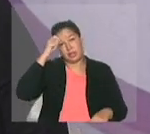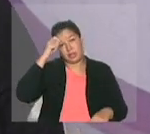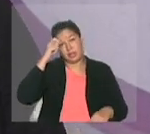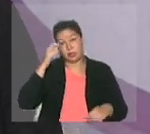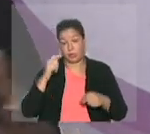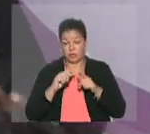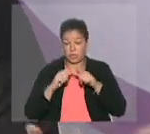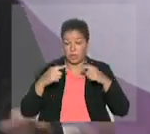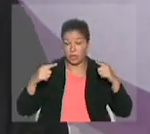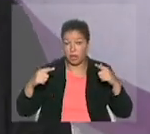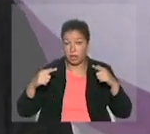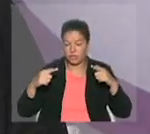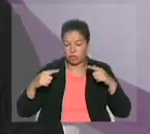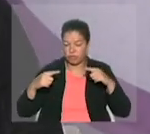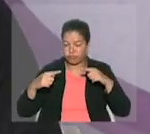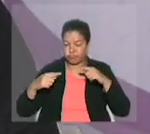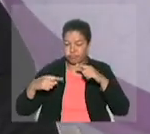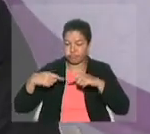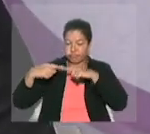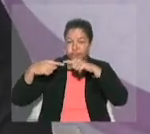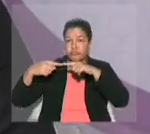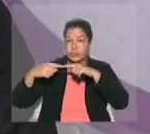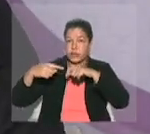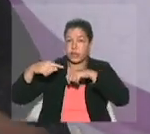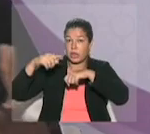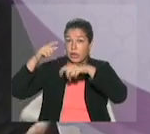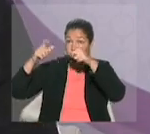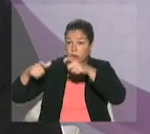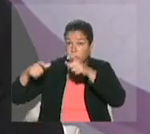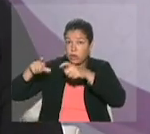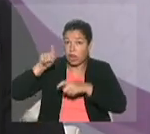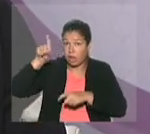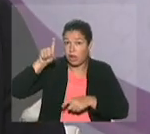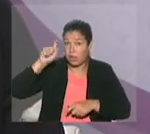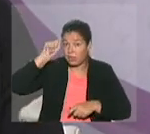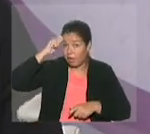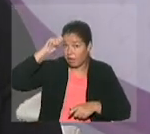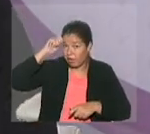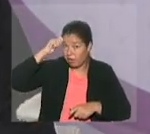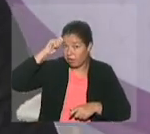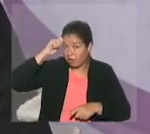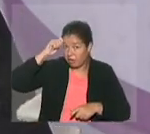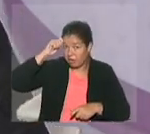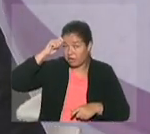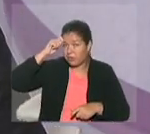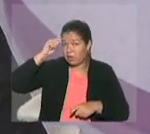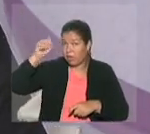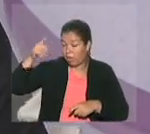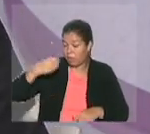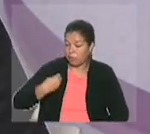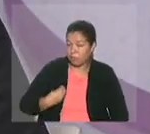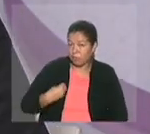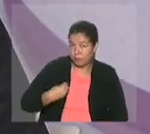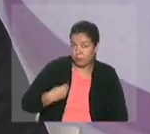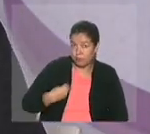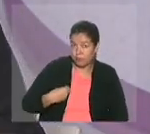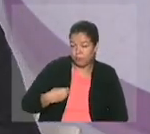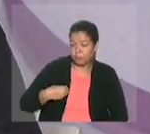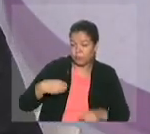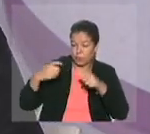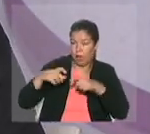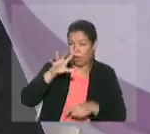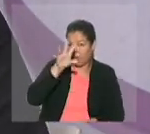uma mutação genética que aconteceu na África, que aqueles que sobreviveram,